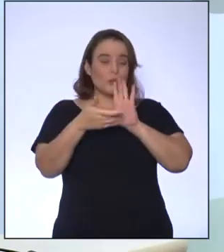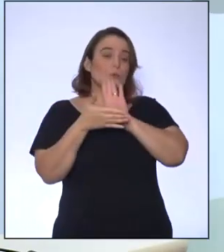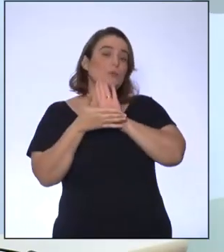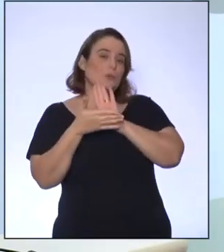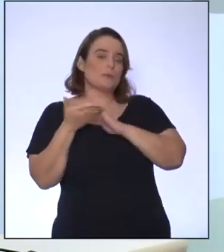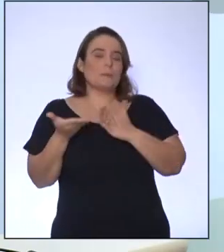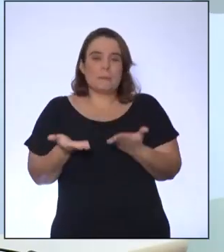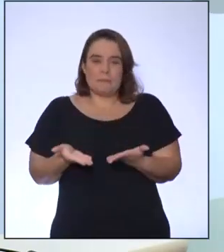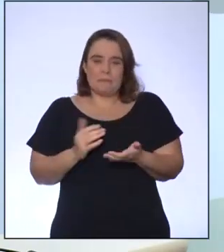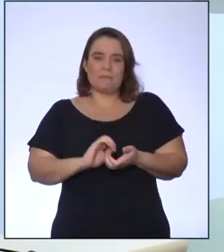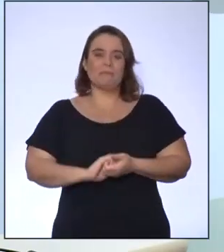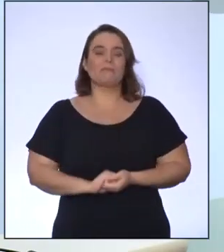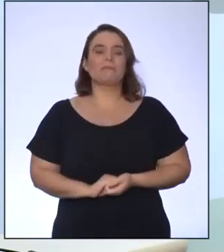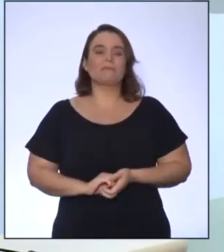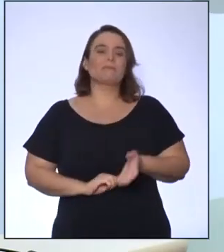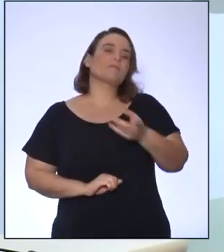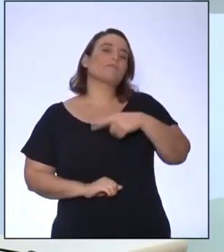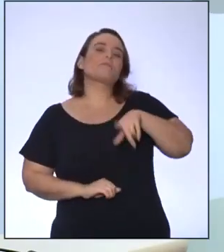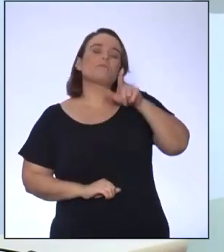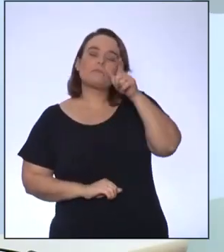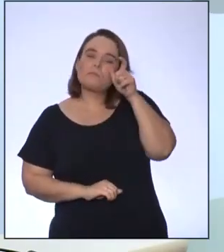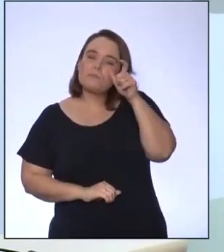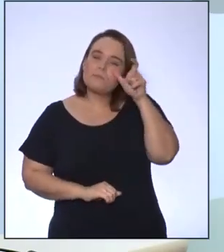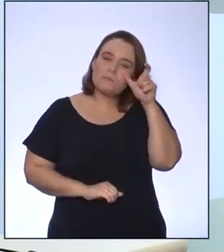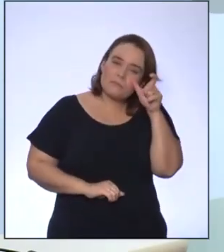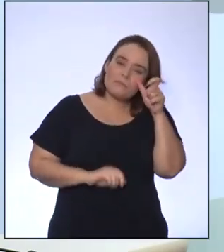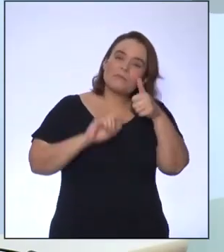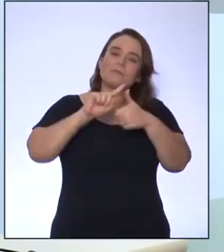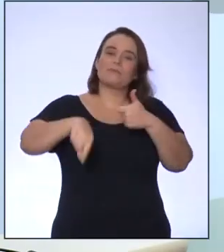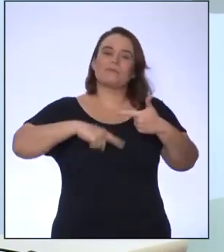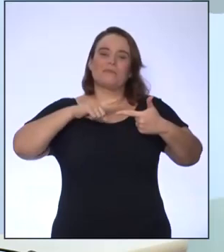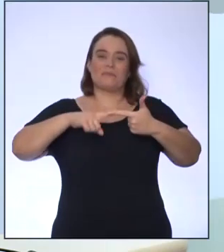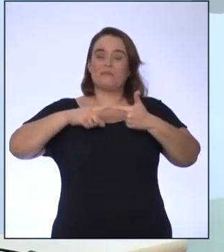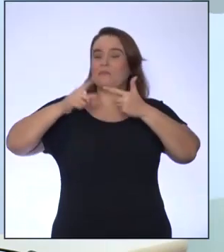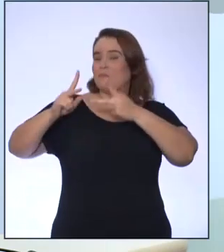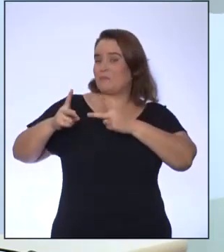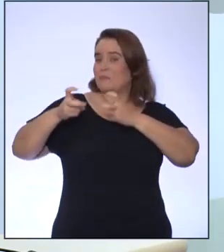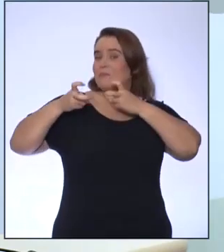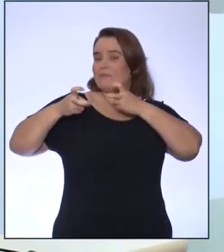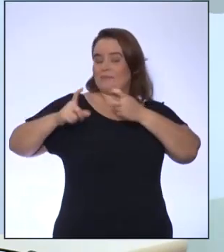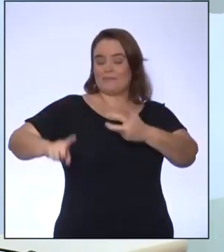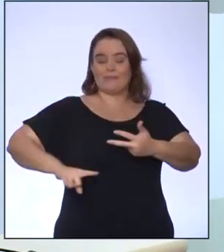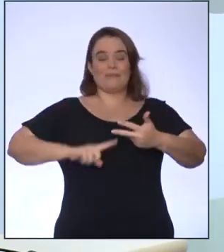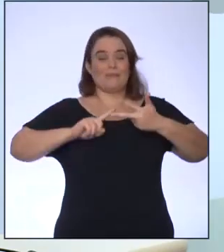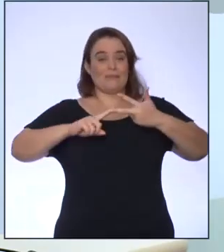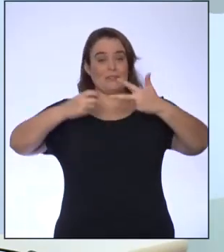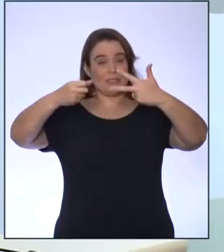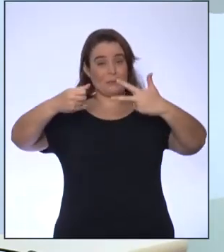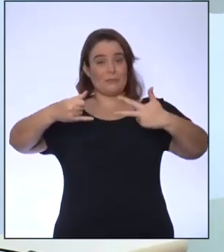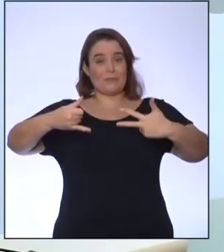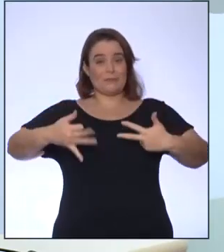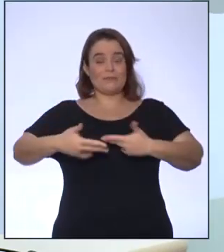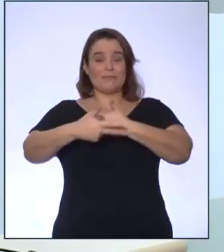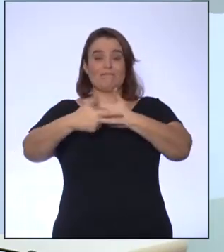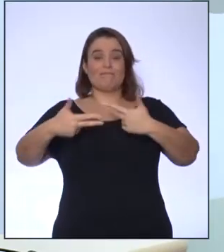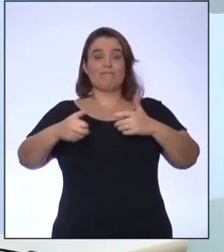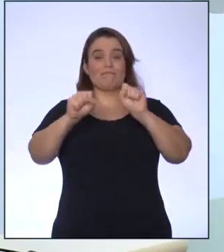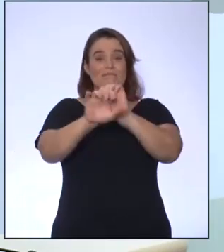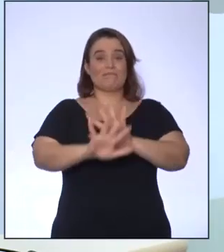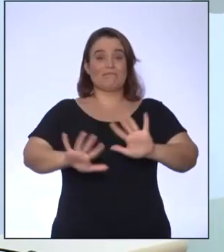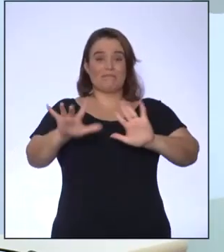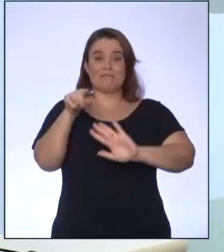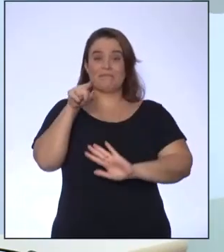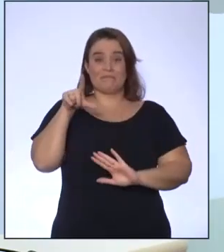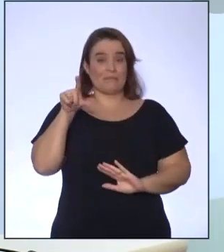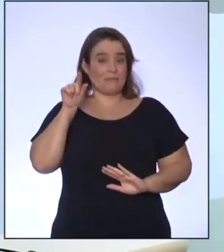vai, primeiramente, observar, identificar e descrever os elementos da paisagem que você